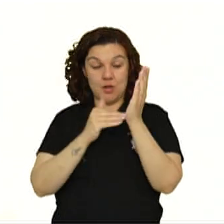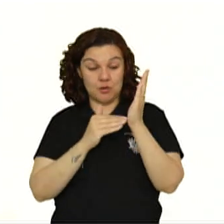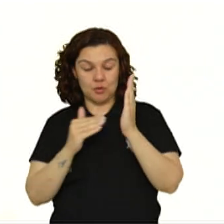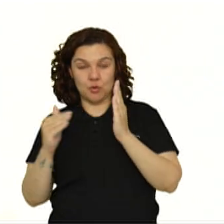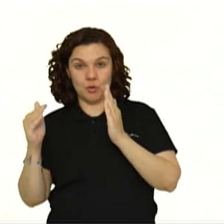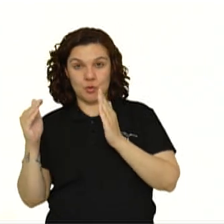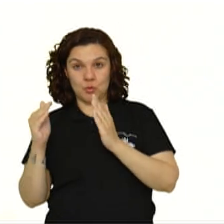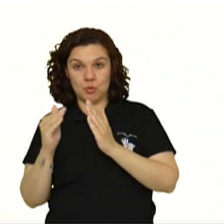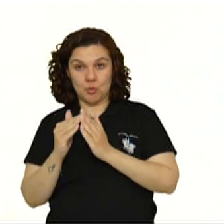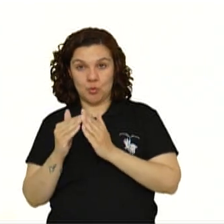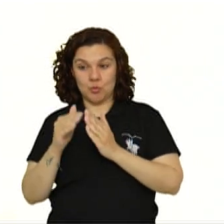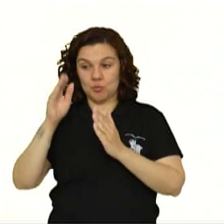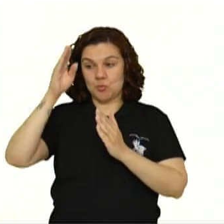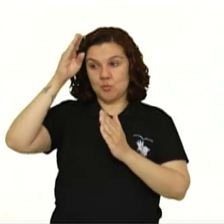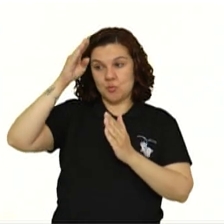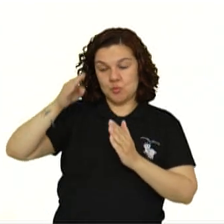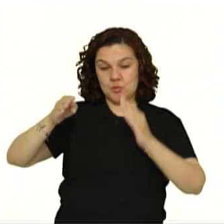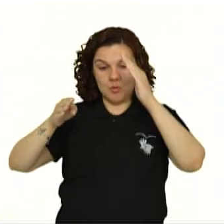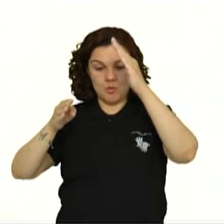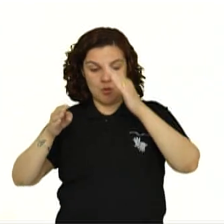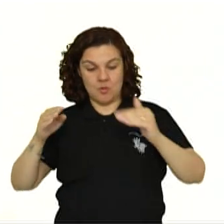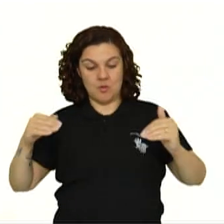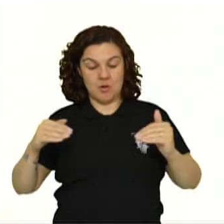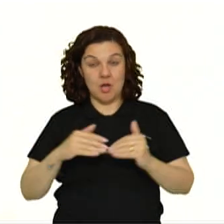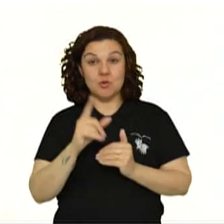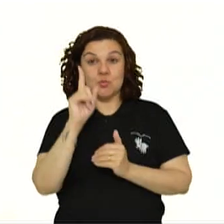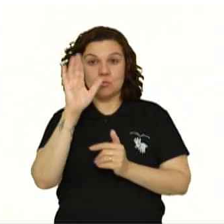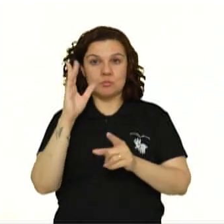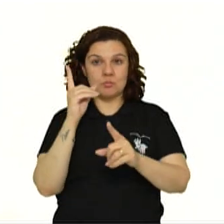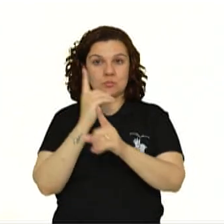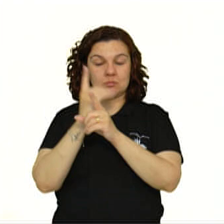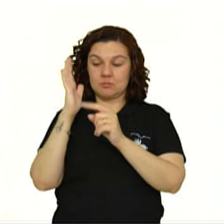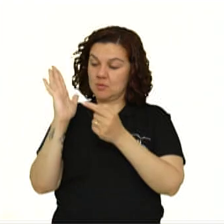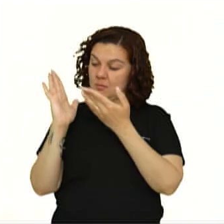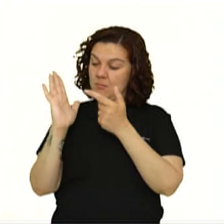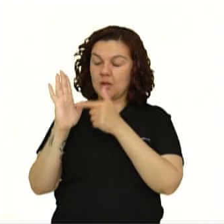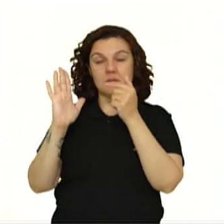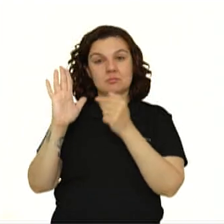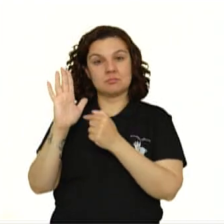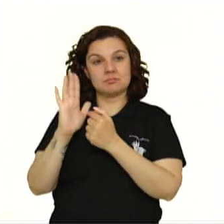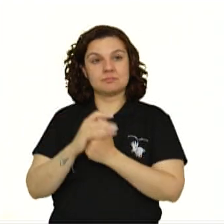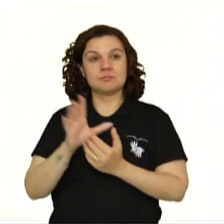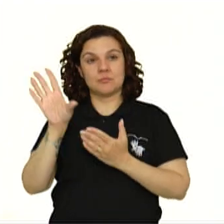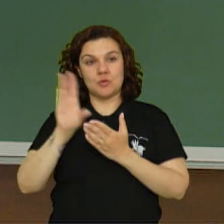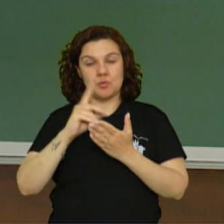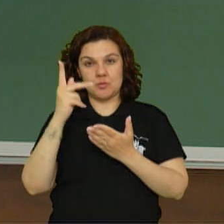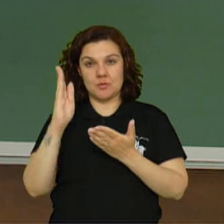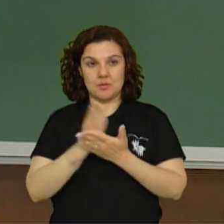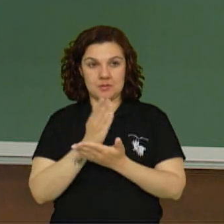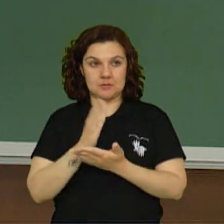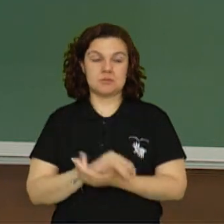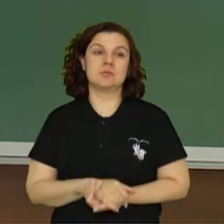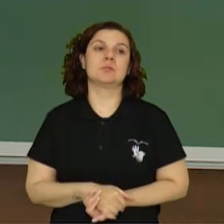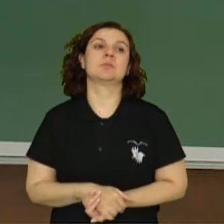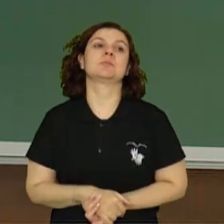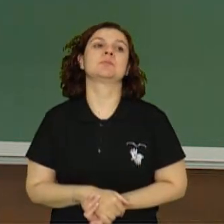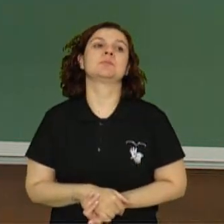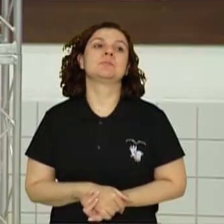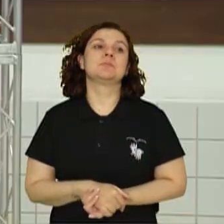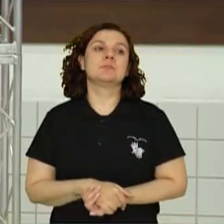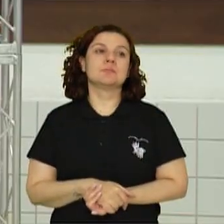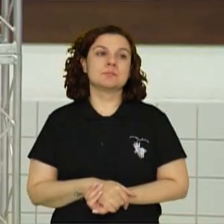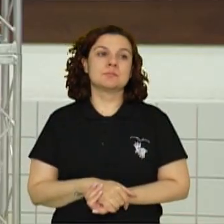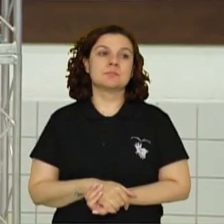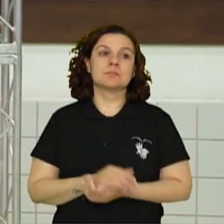seus lados são tangentes à circunferência. É um resuminho. Escreve aí no seu caderno e faz aquele destaque,